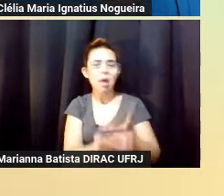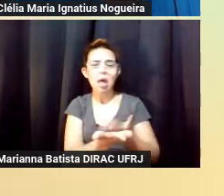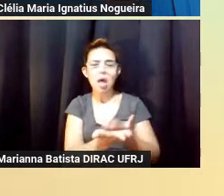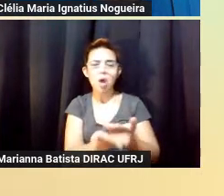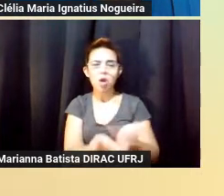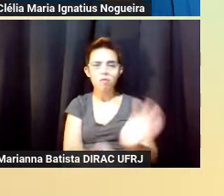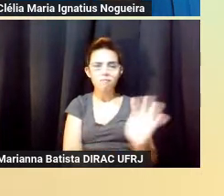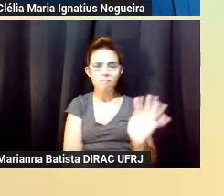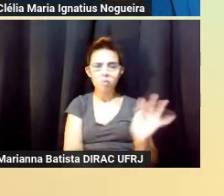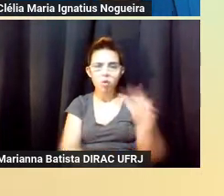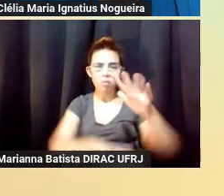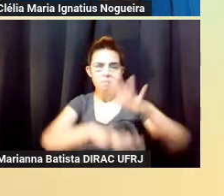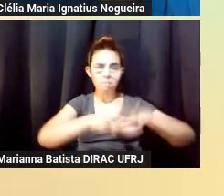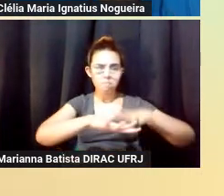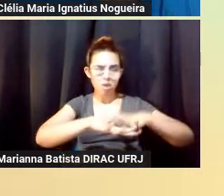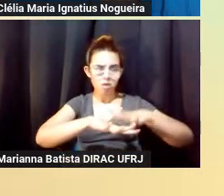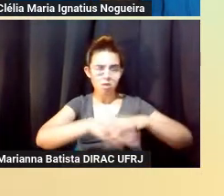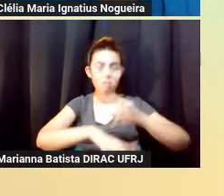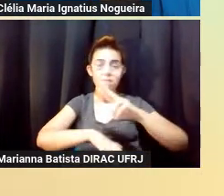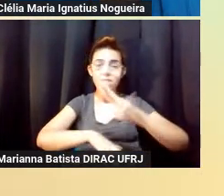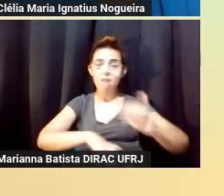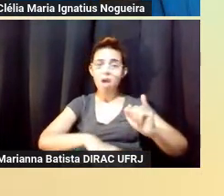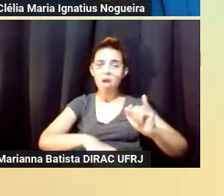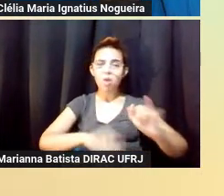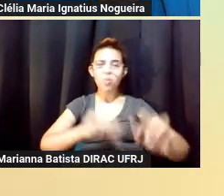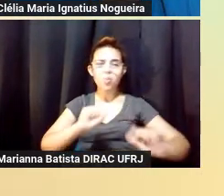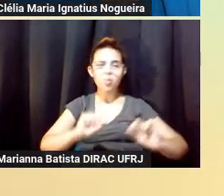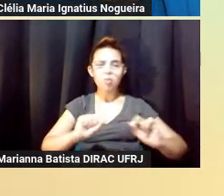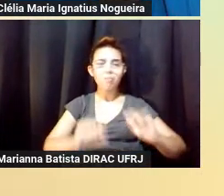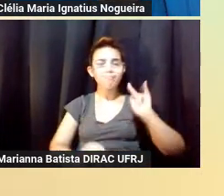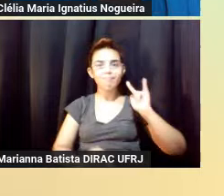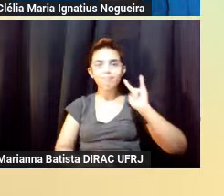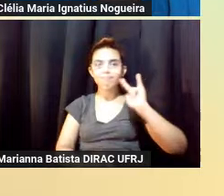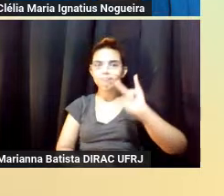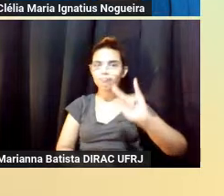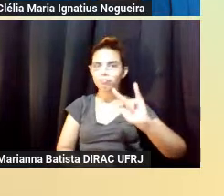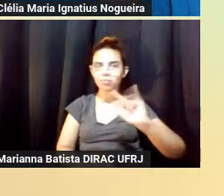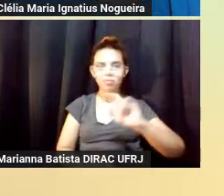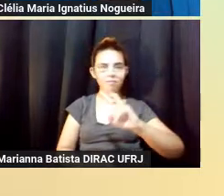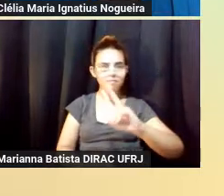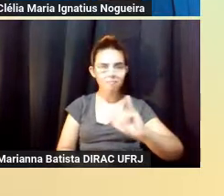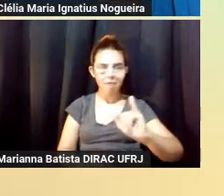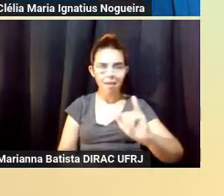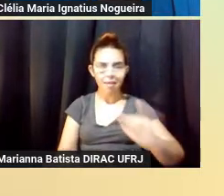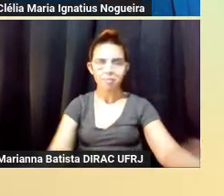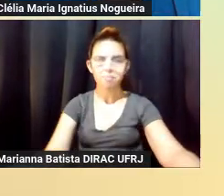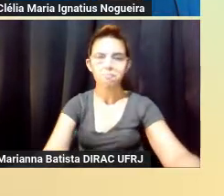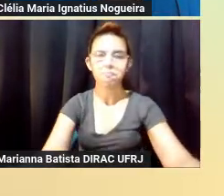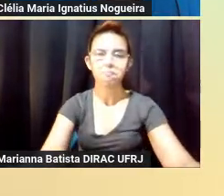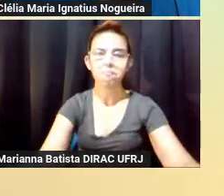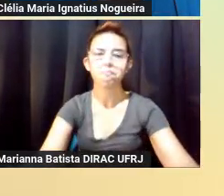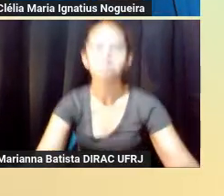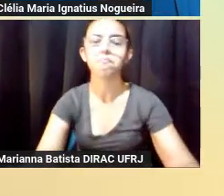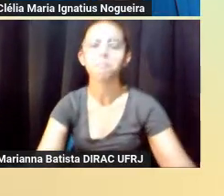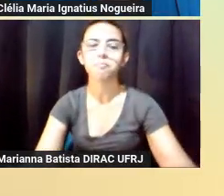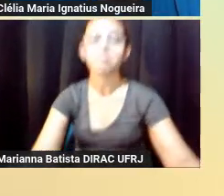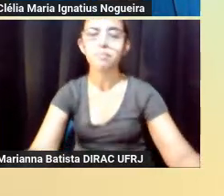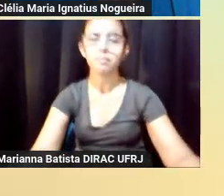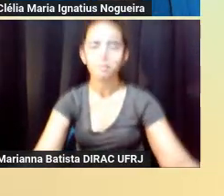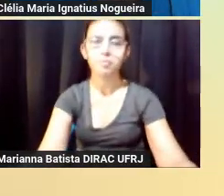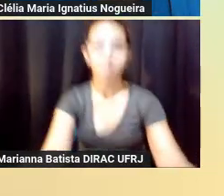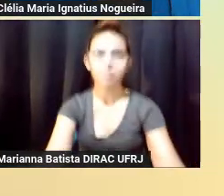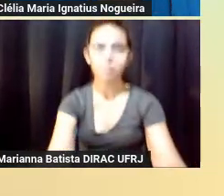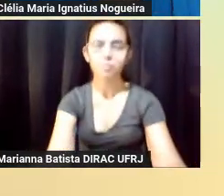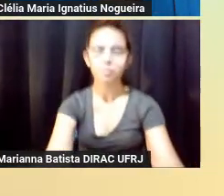você vai gostar. A minha faculdade, gente, era uma faculdade assim, você tinha aula à noite de segunda a